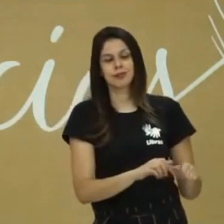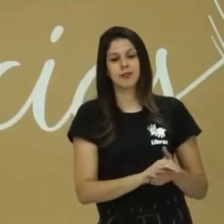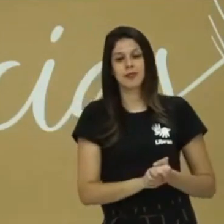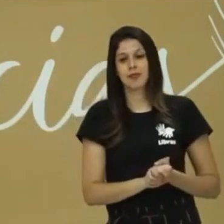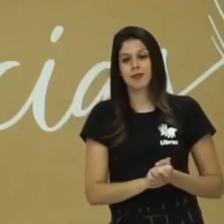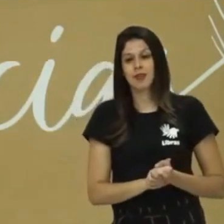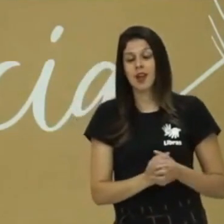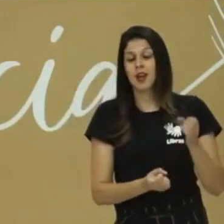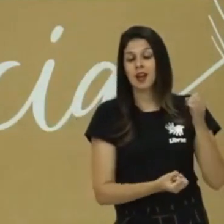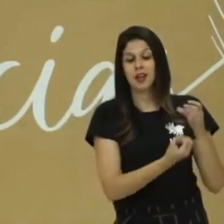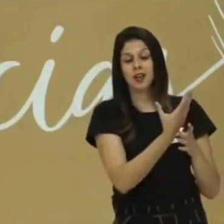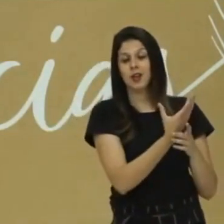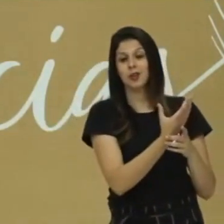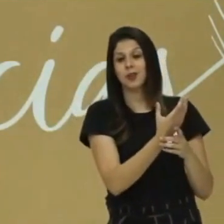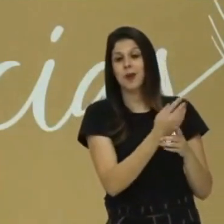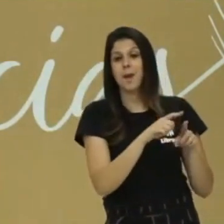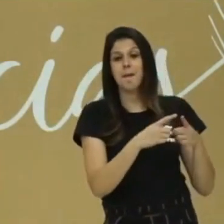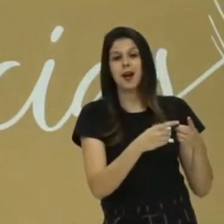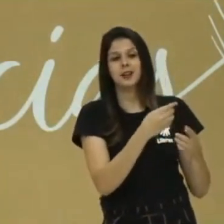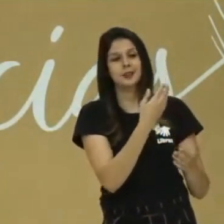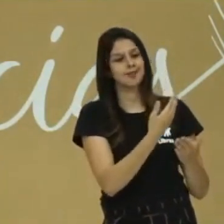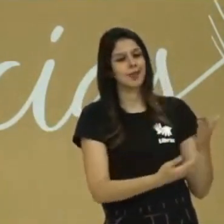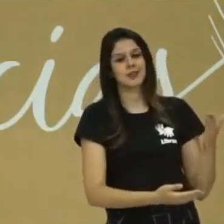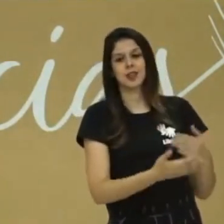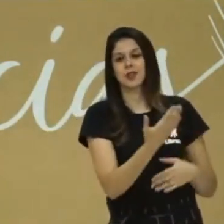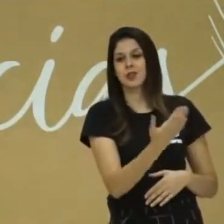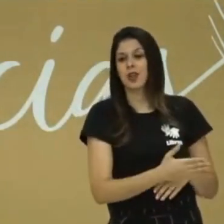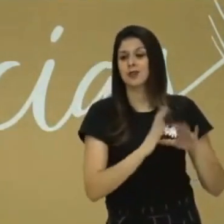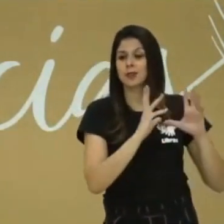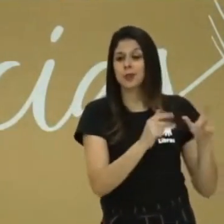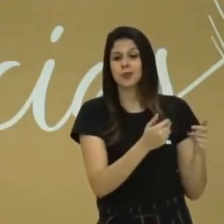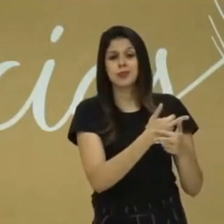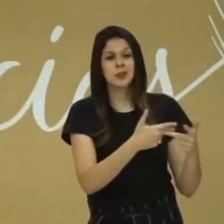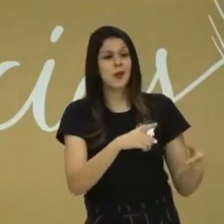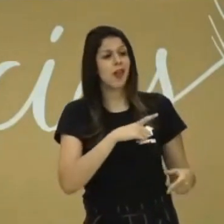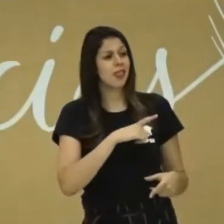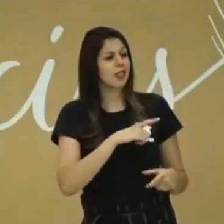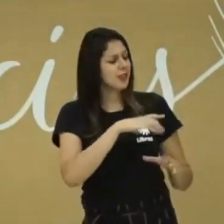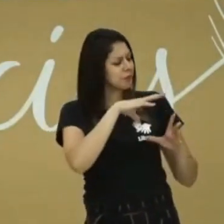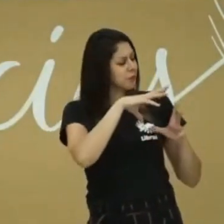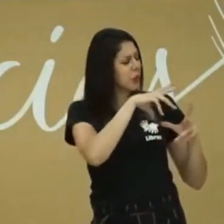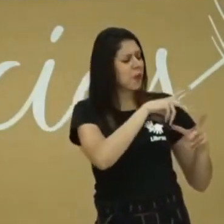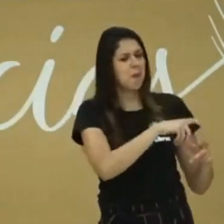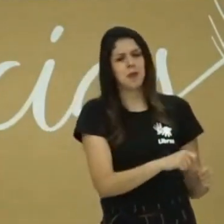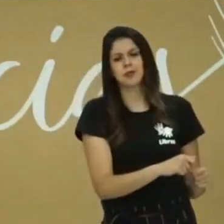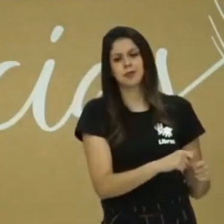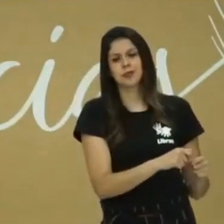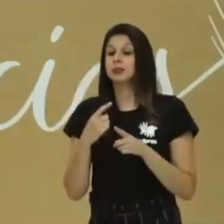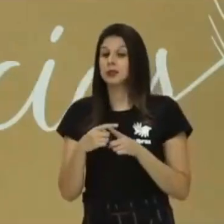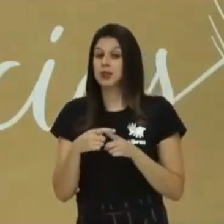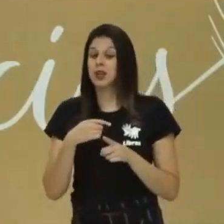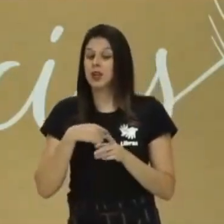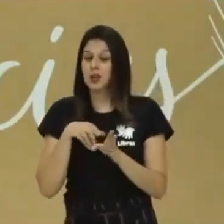foi criado para o fogo Olá tudo que tem nesse mundo a Bíblia diz que foi criado que está aí está reservado